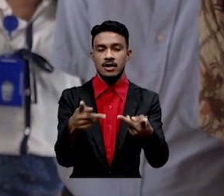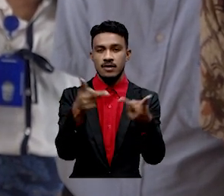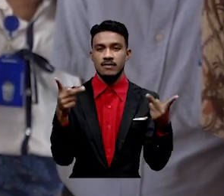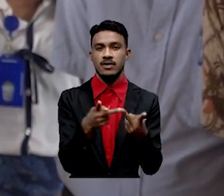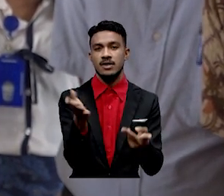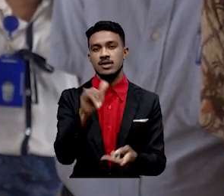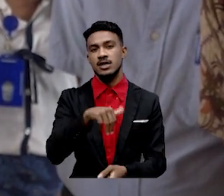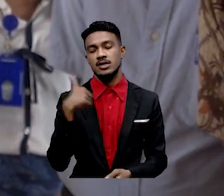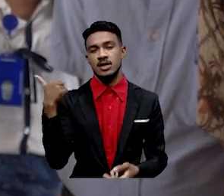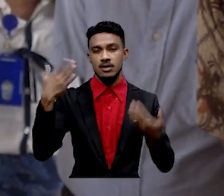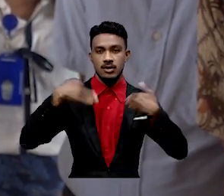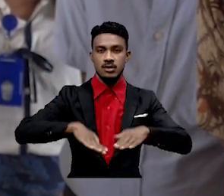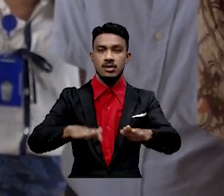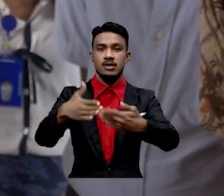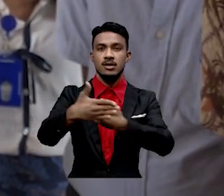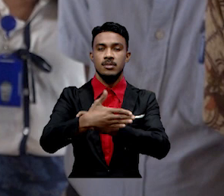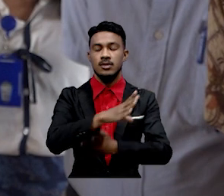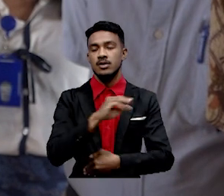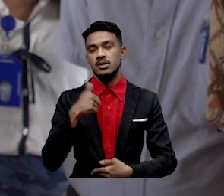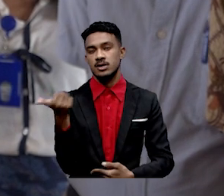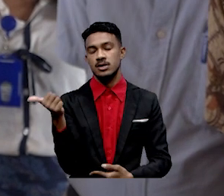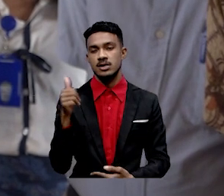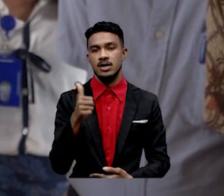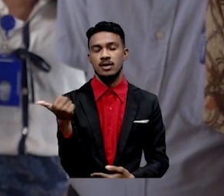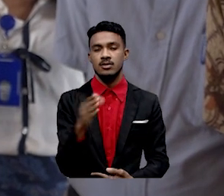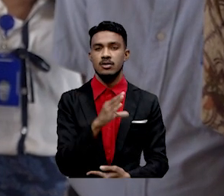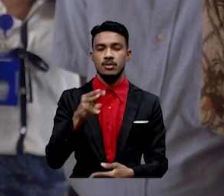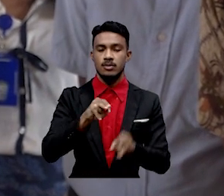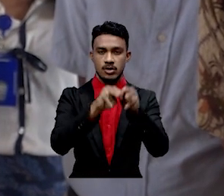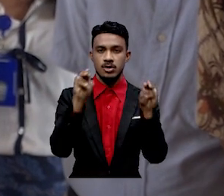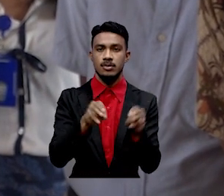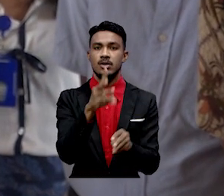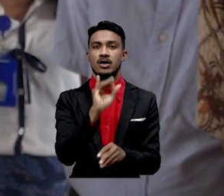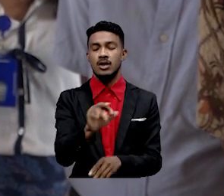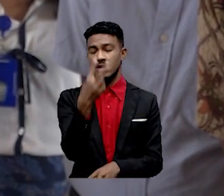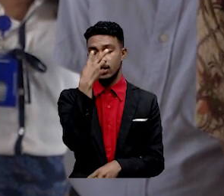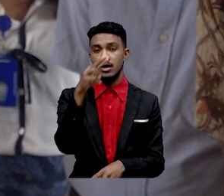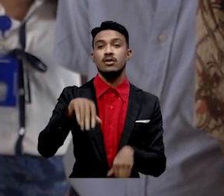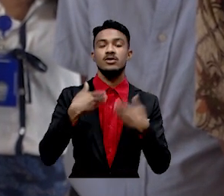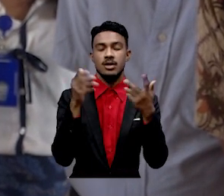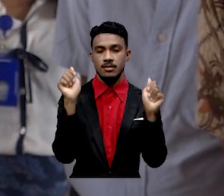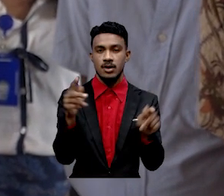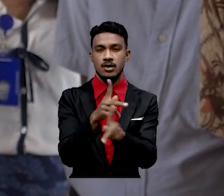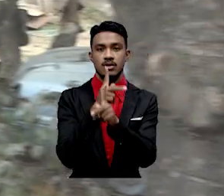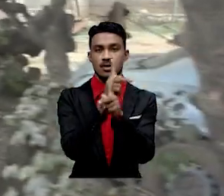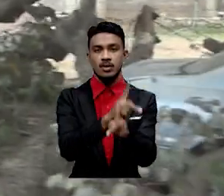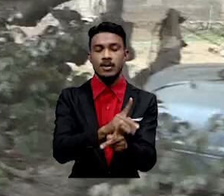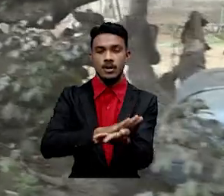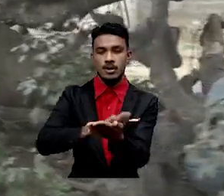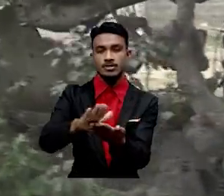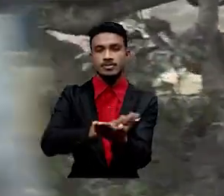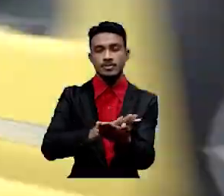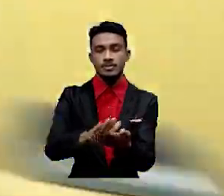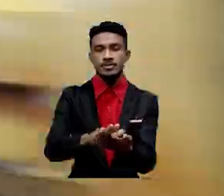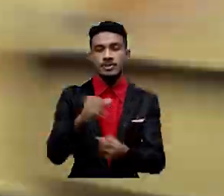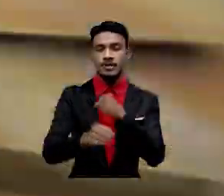sirselok tasi ibu mo sirselok nebe munisipi dil se hare kastaung dane provinsa bel halu gestaung bai ha pesol limpeza sira pada